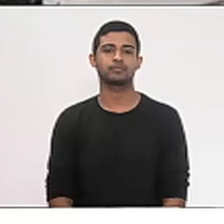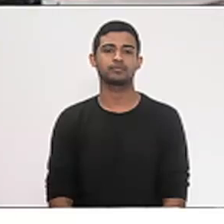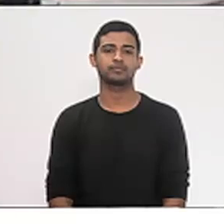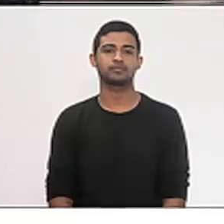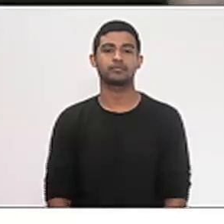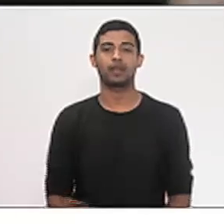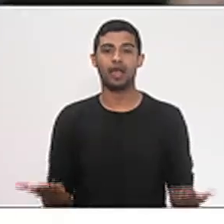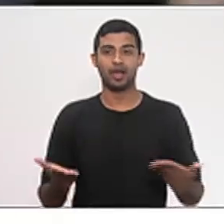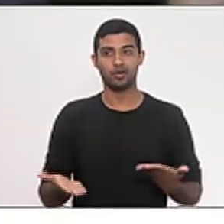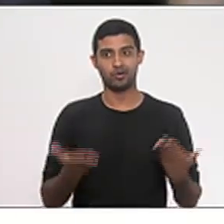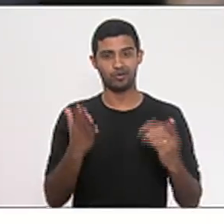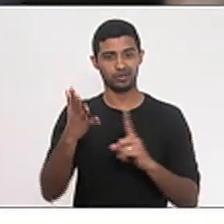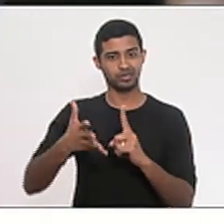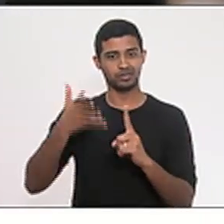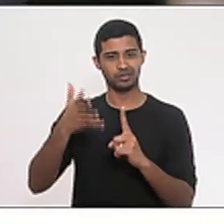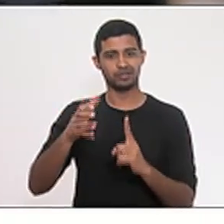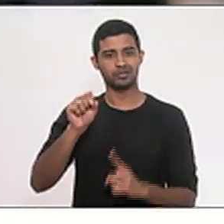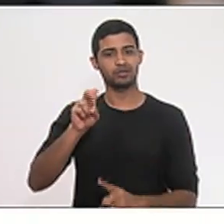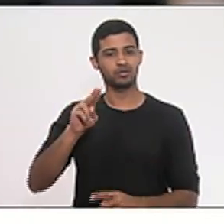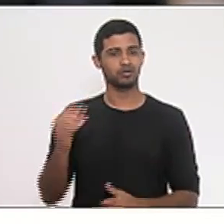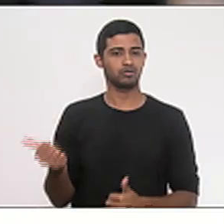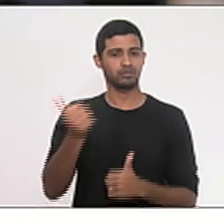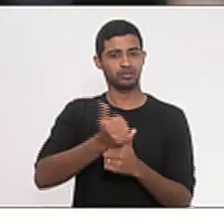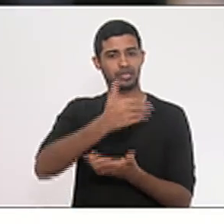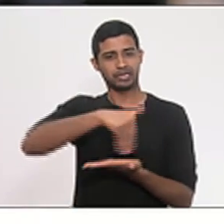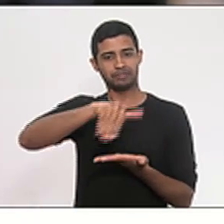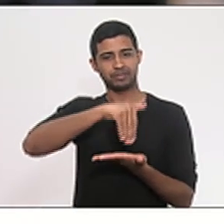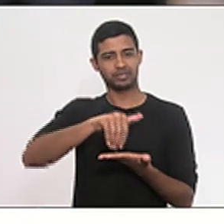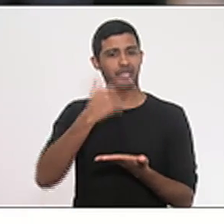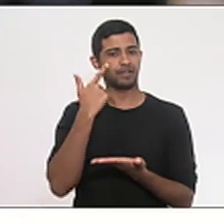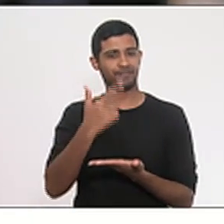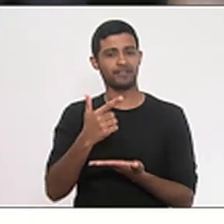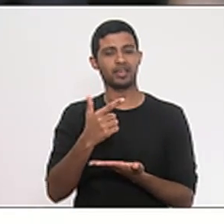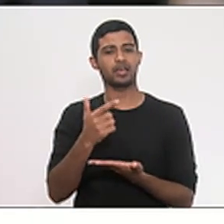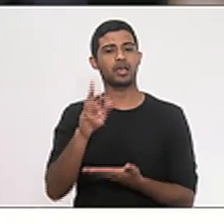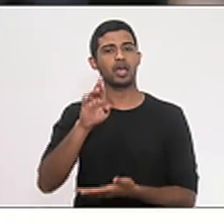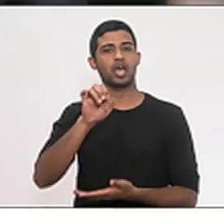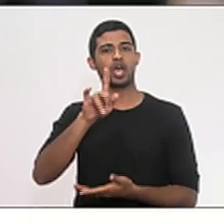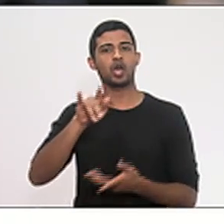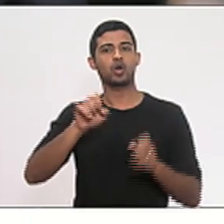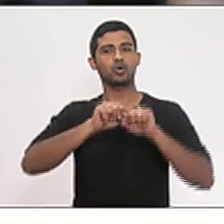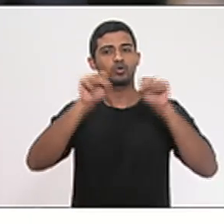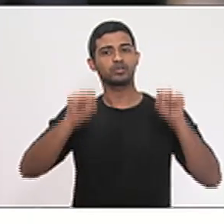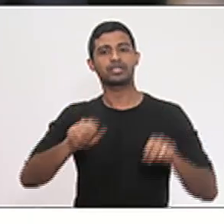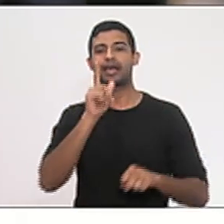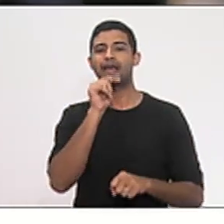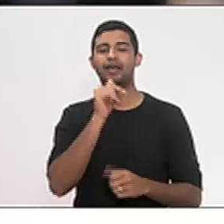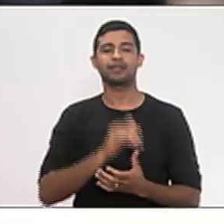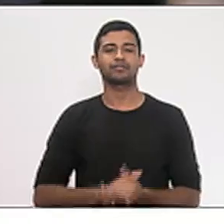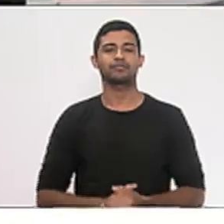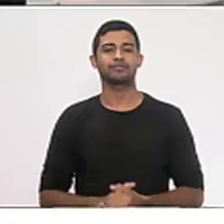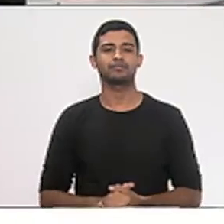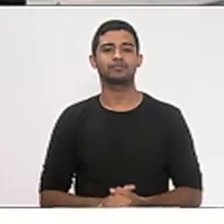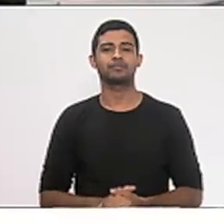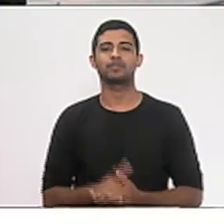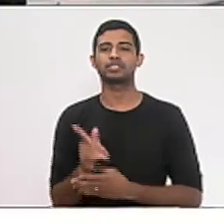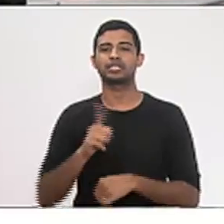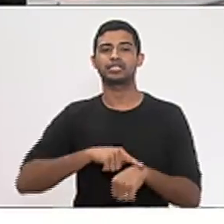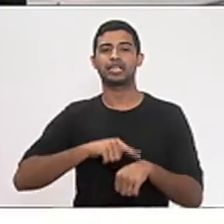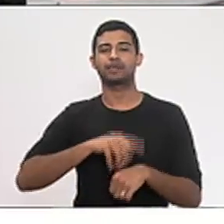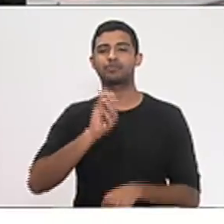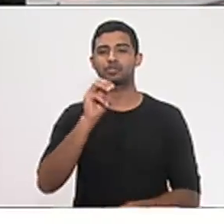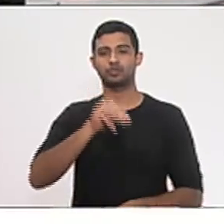Agora, com a palavra, a subsecretária de Recursos Hídricos e Sustentabilidade, doutora Renata Bley. A senhora tem 5